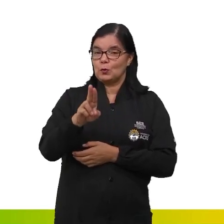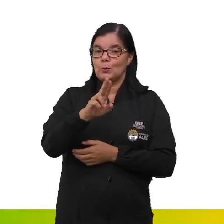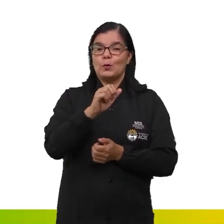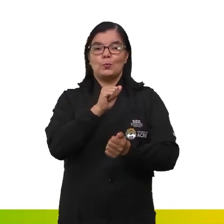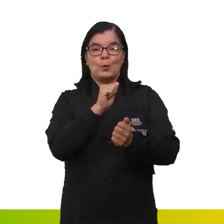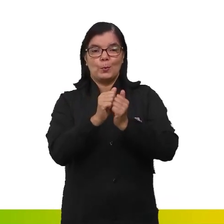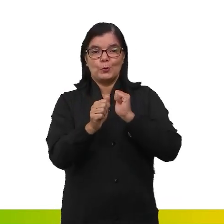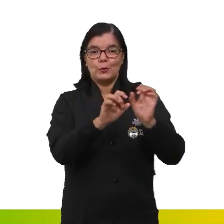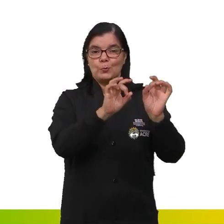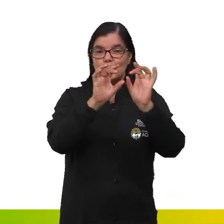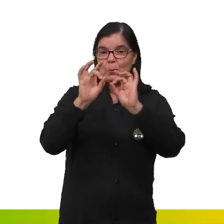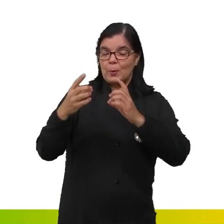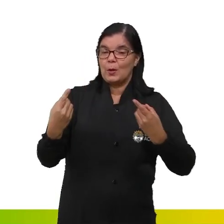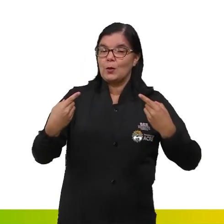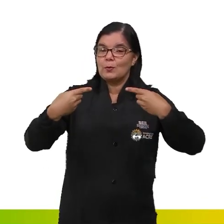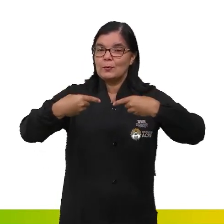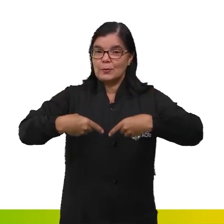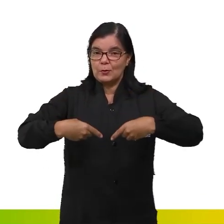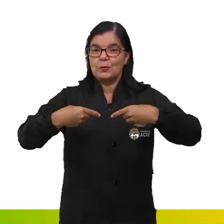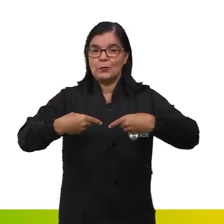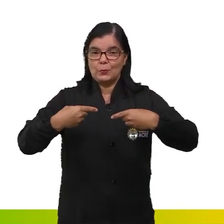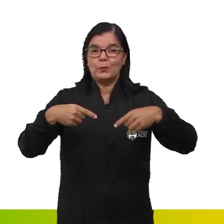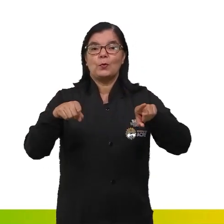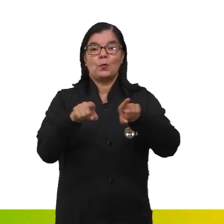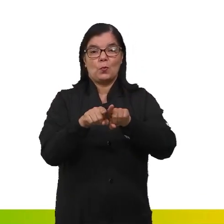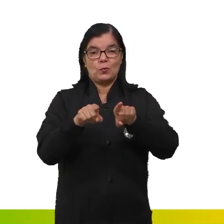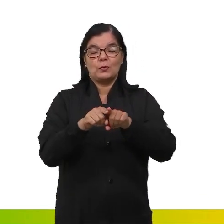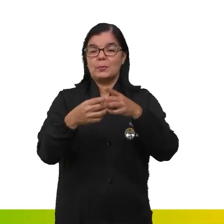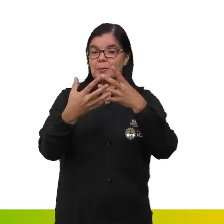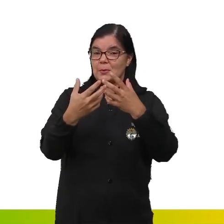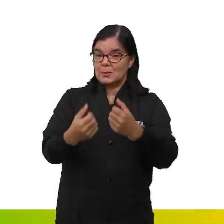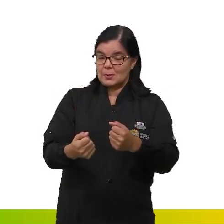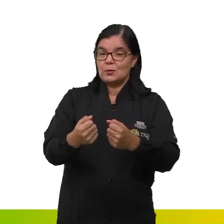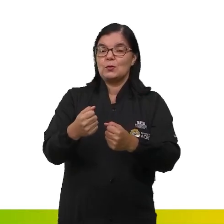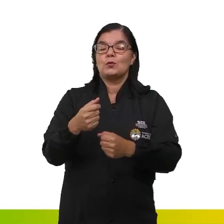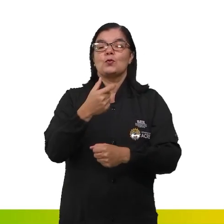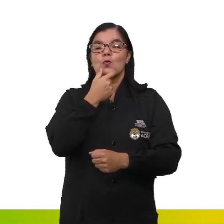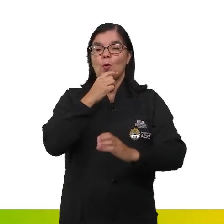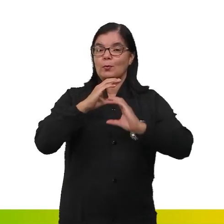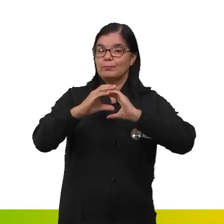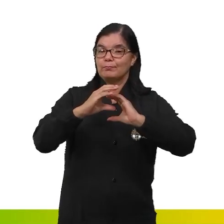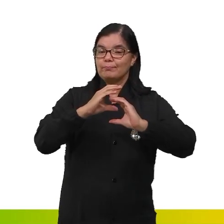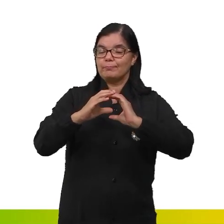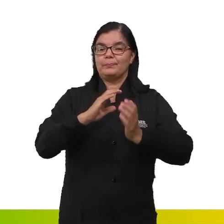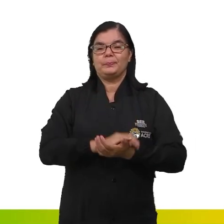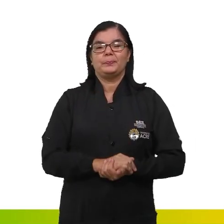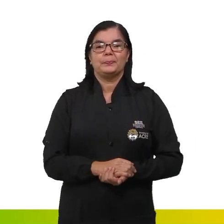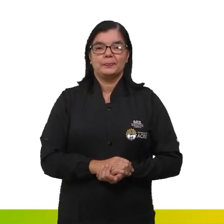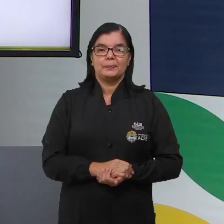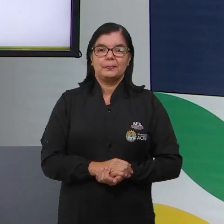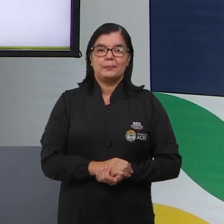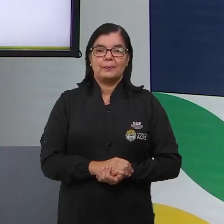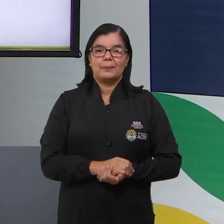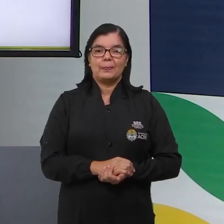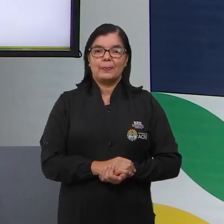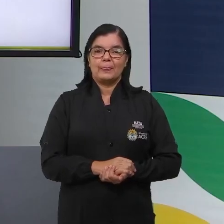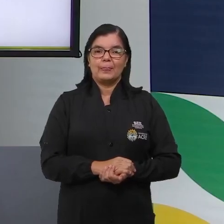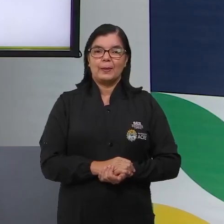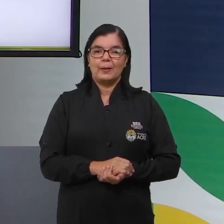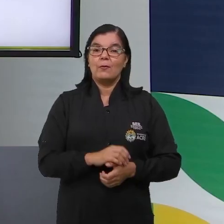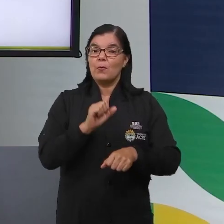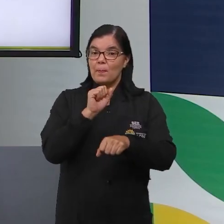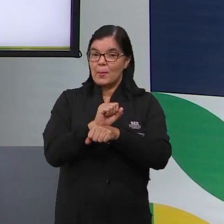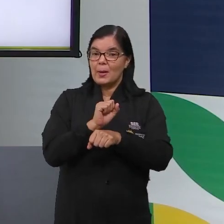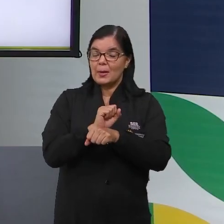esporte, especialmente em competições internacionais, por sua consolidação como idioma padrão. Opa, vamos parar por